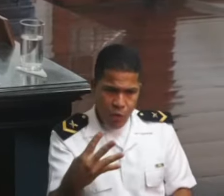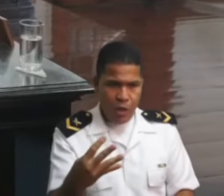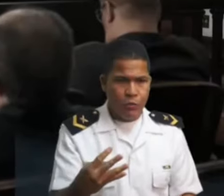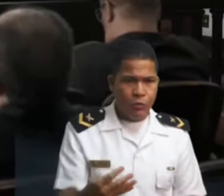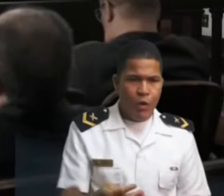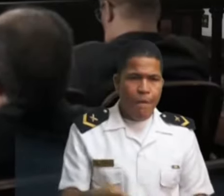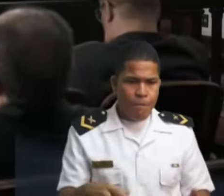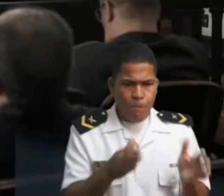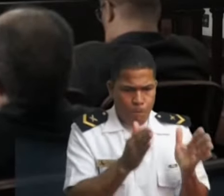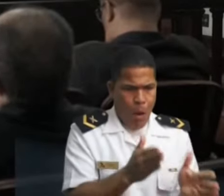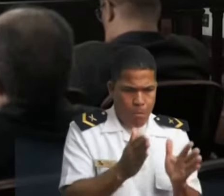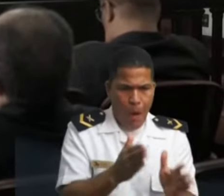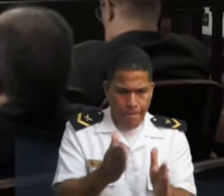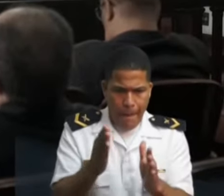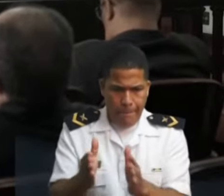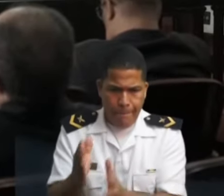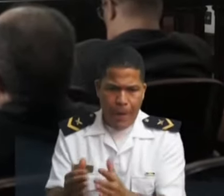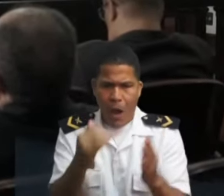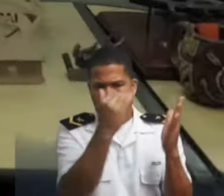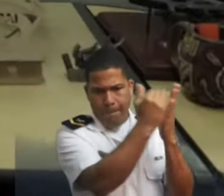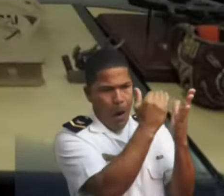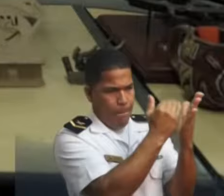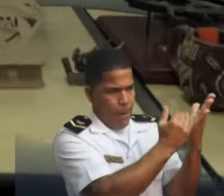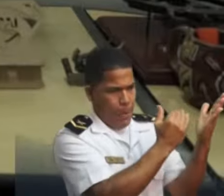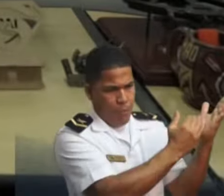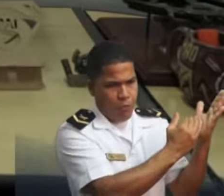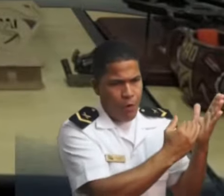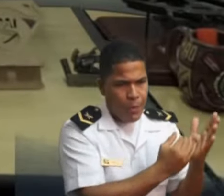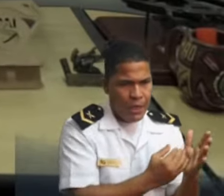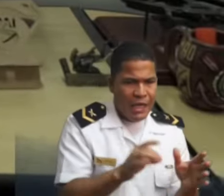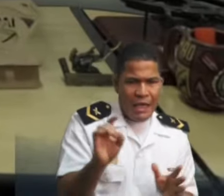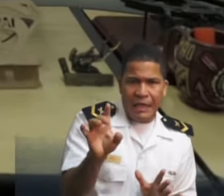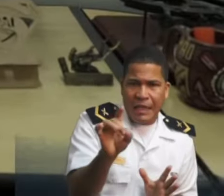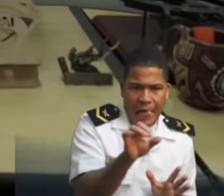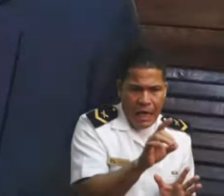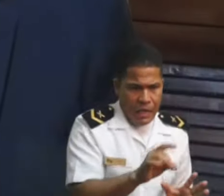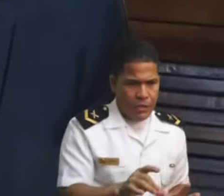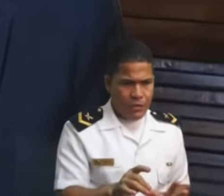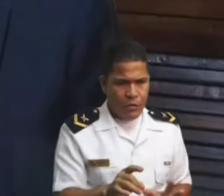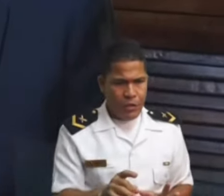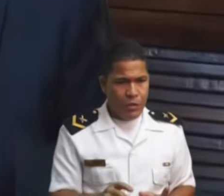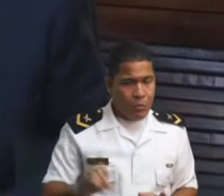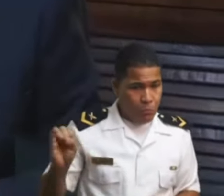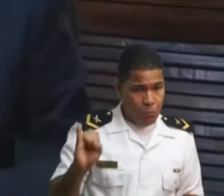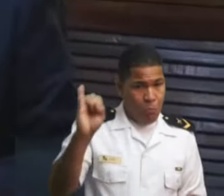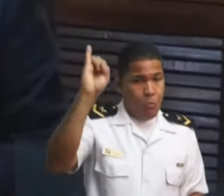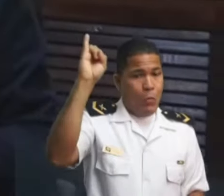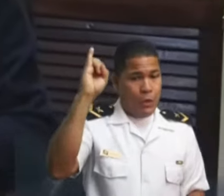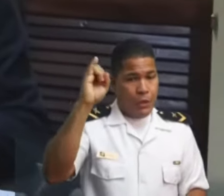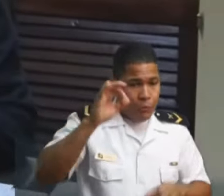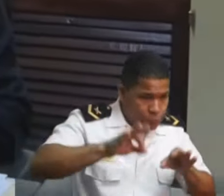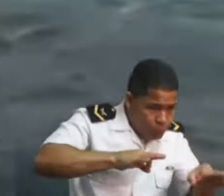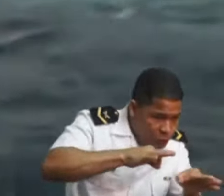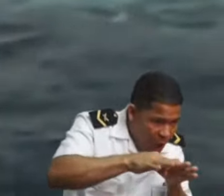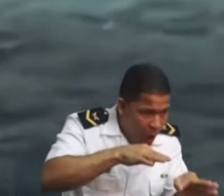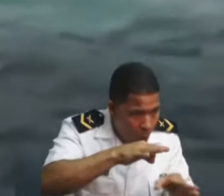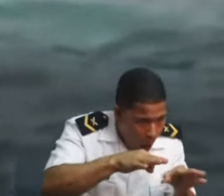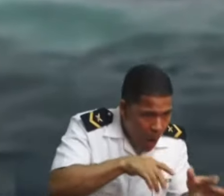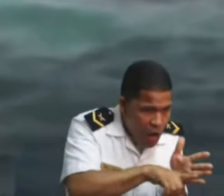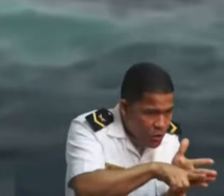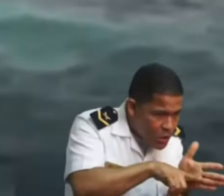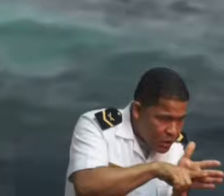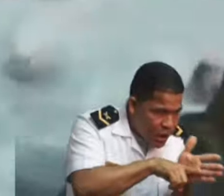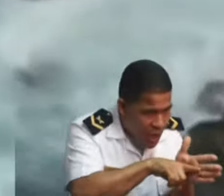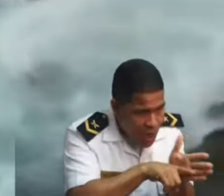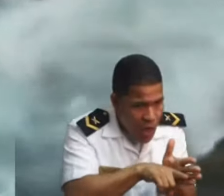colegiado, abrangendo todas as áreas do conhecimento, imprescindíveis à análise das circunstâncias, que envolvem